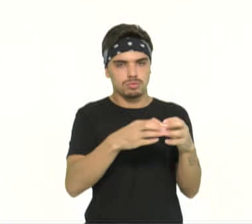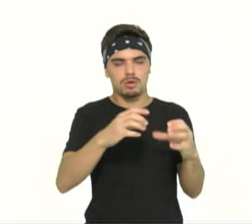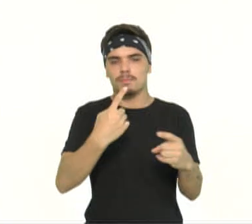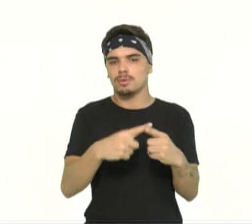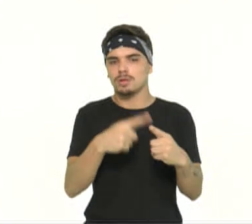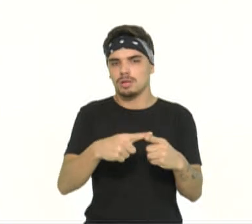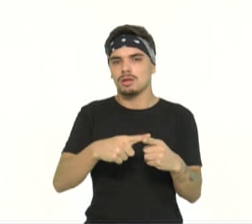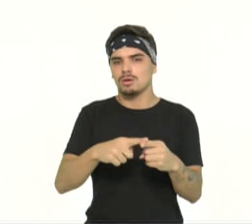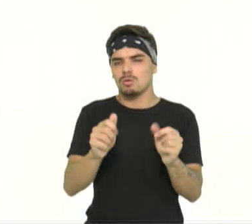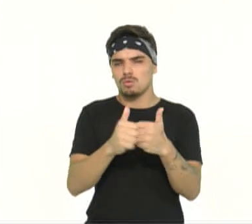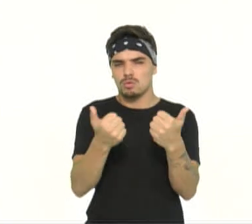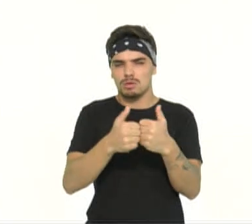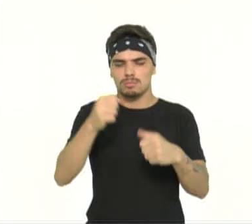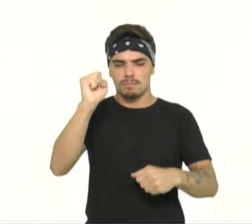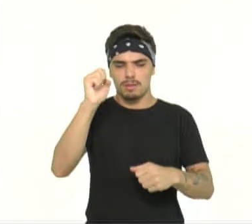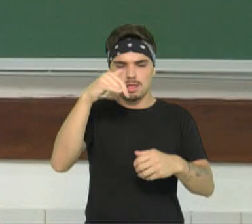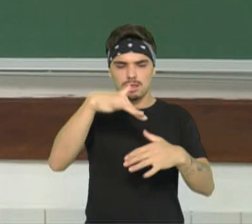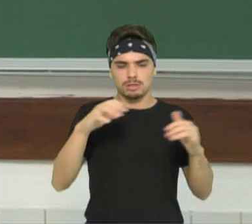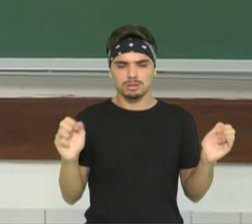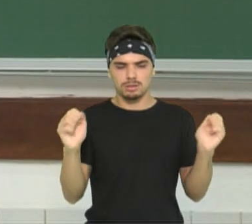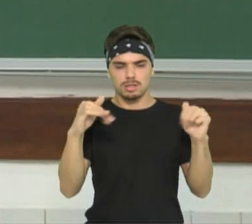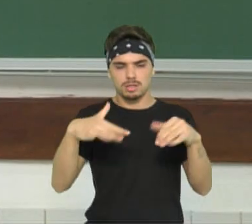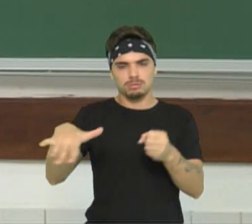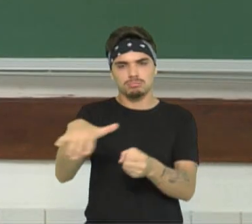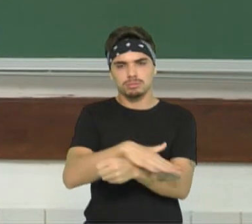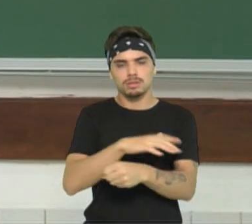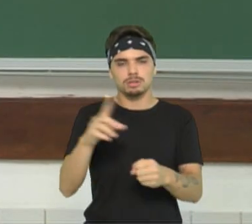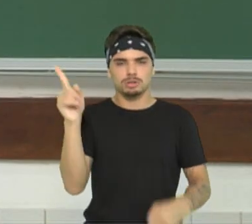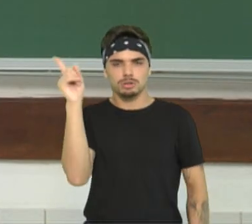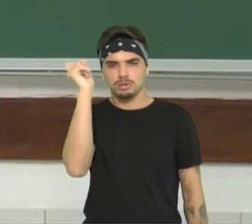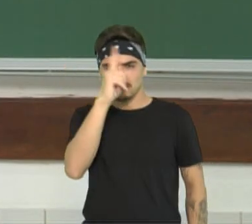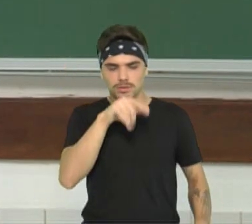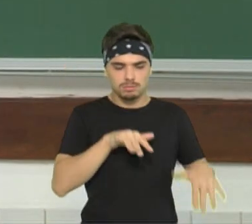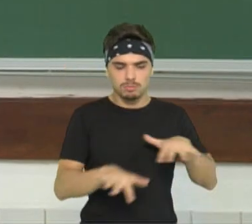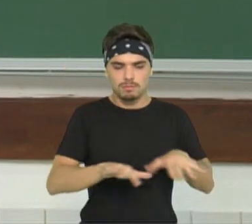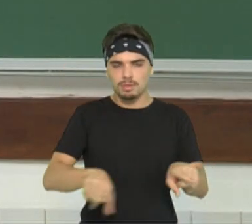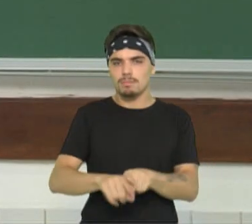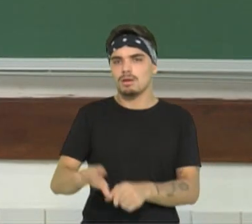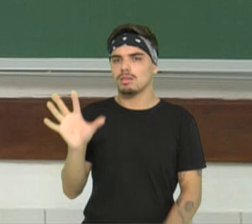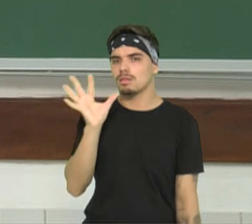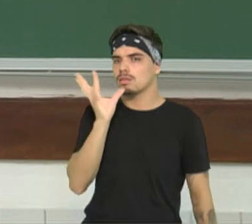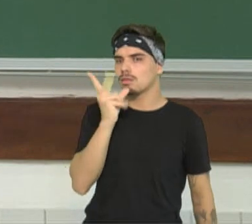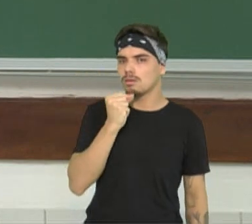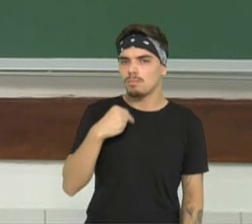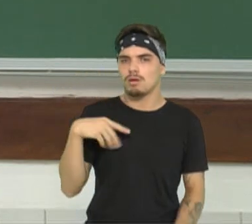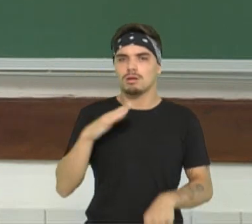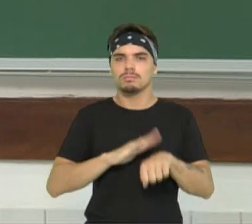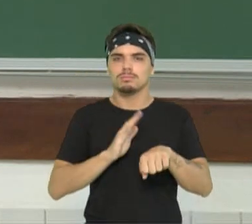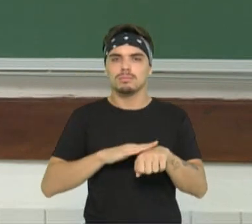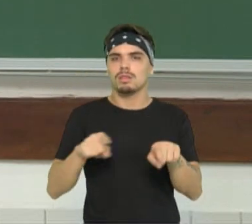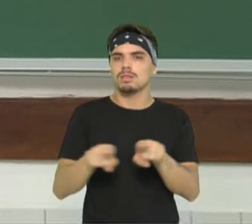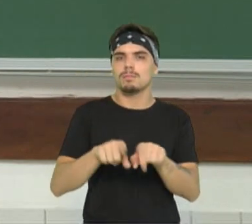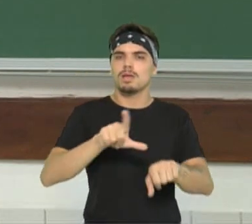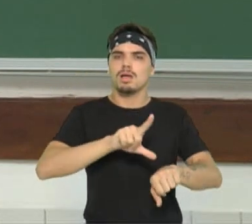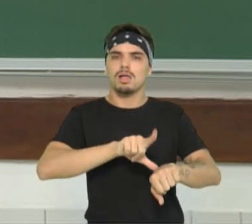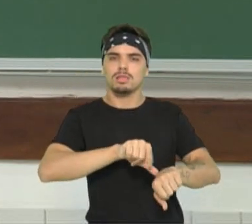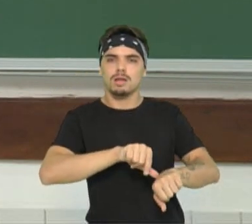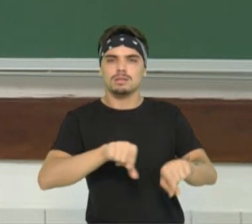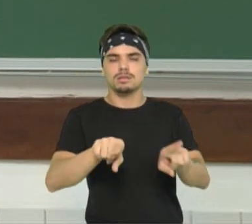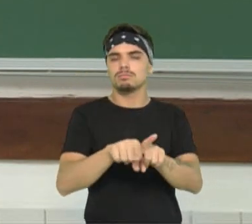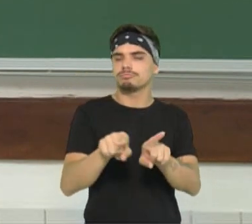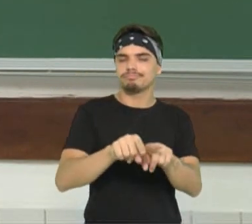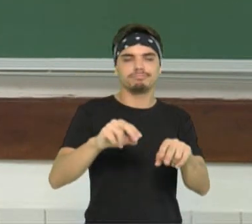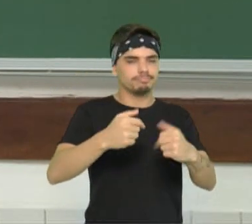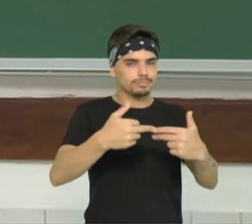Porque os ônibus são muito cheios, é difícil se locomover, demora muito tempo, o ônibus atrasa? Ou